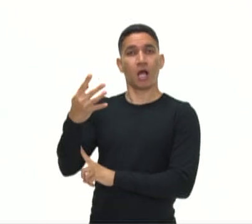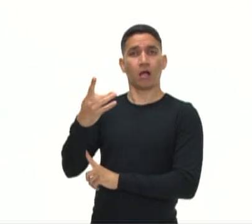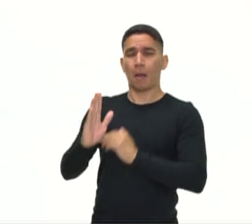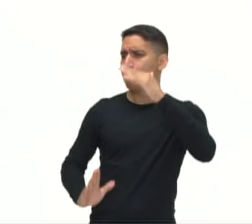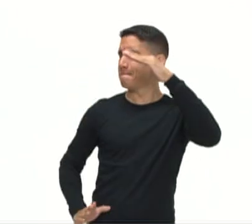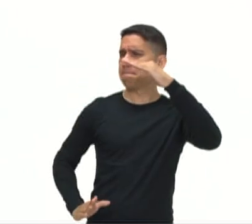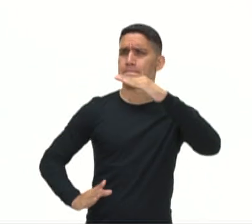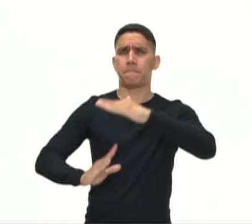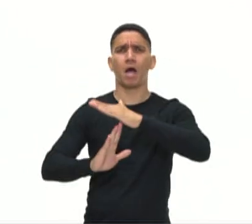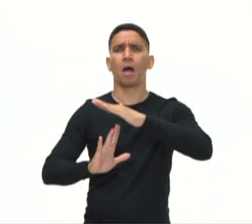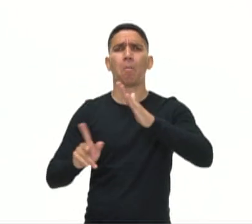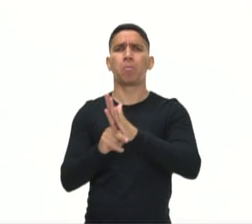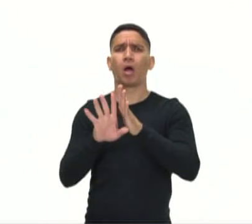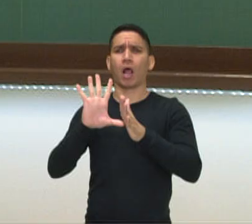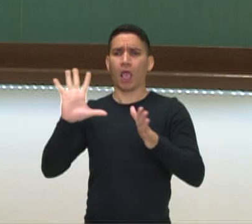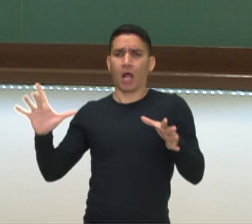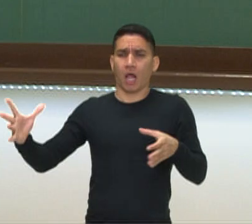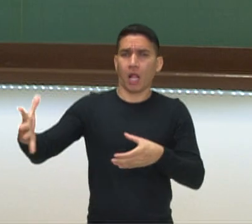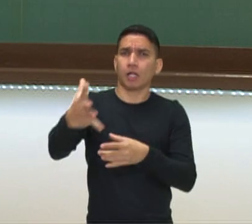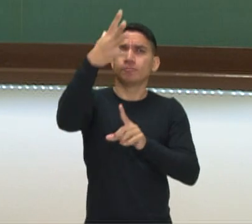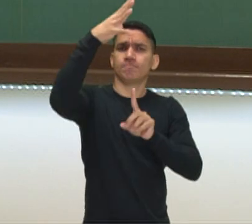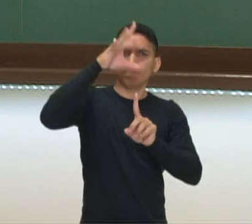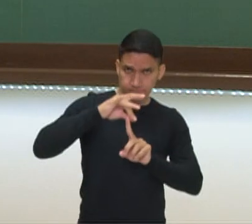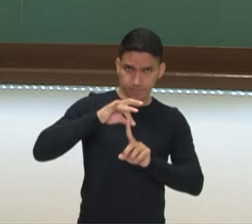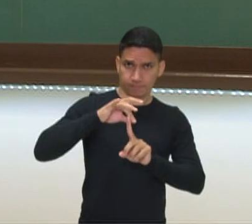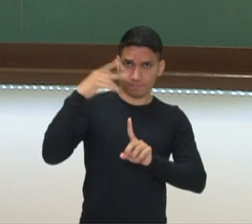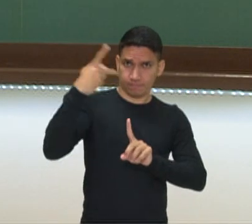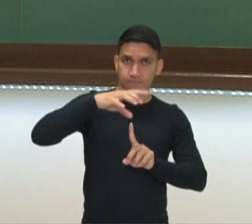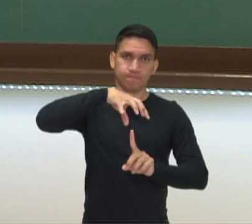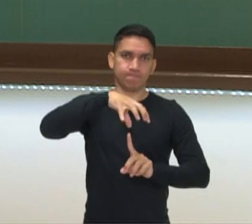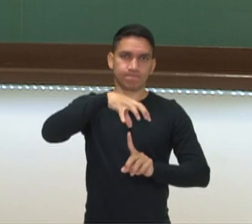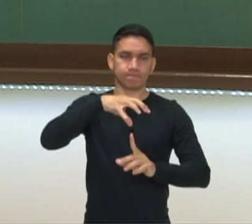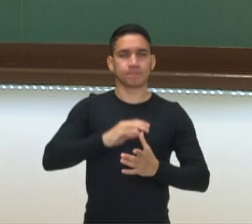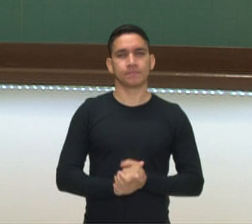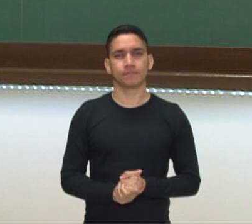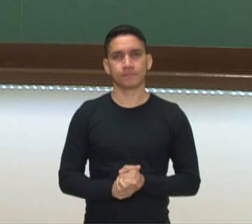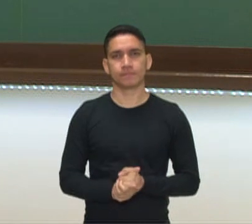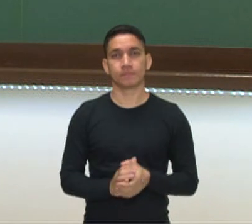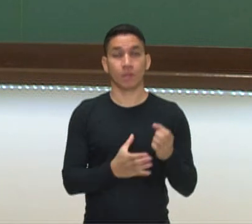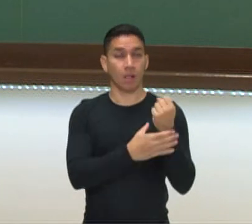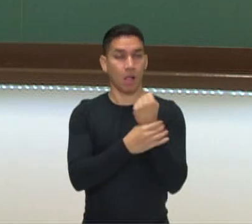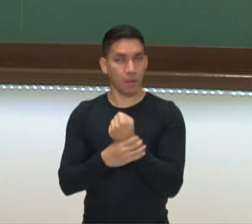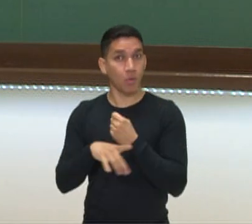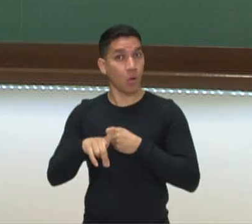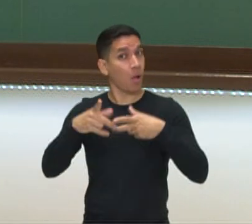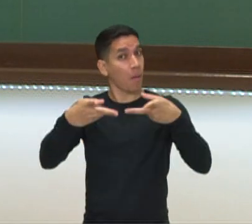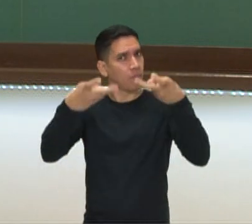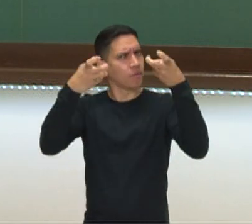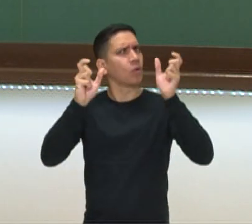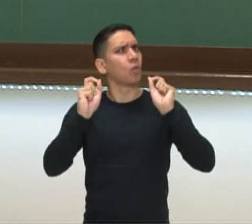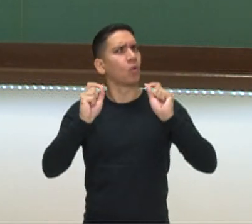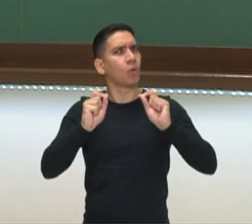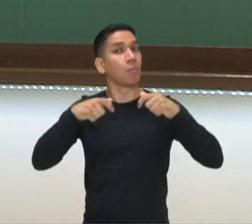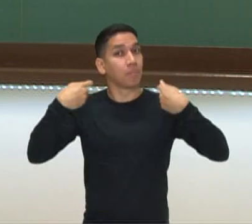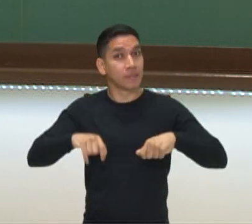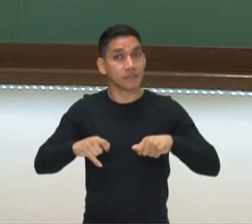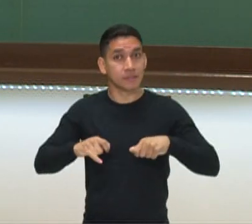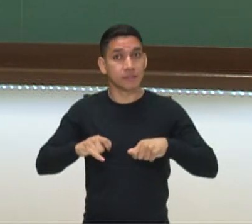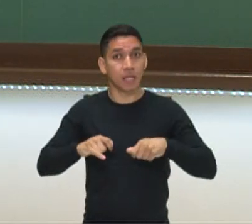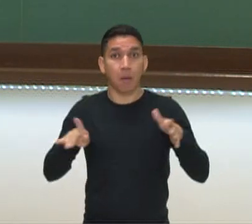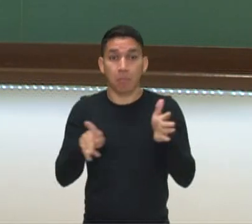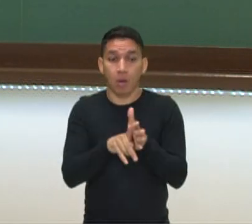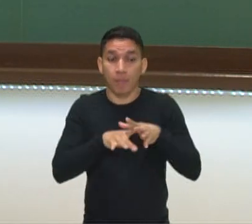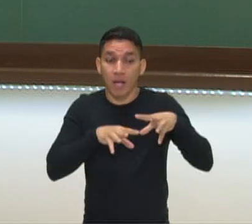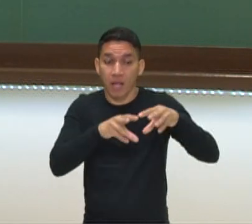do absolutismo. Veja, nós vimos que foi necessário, então, unir